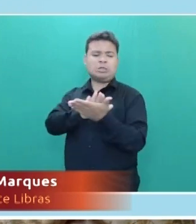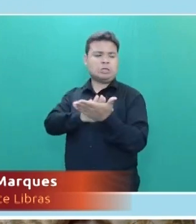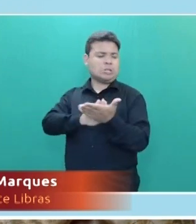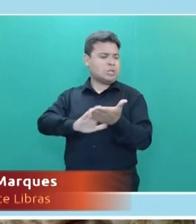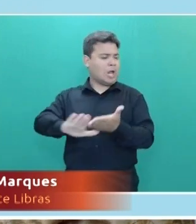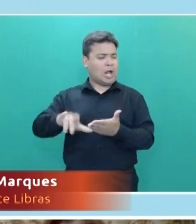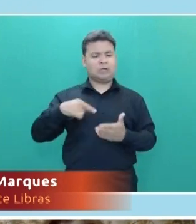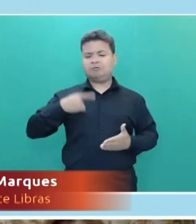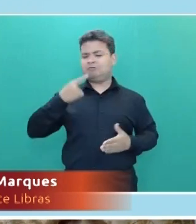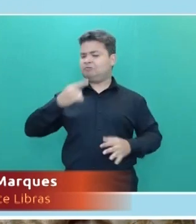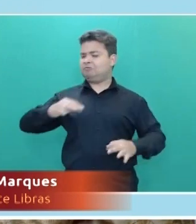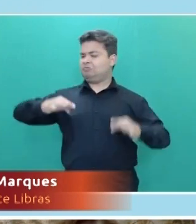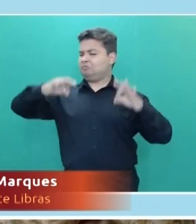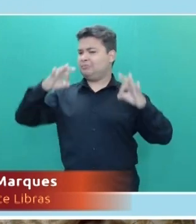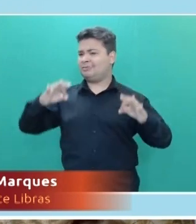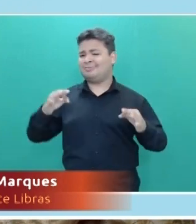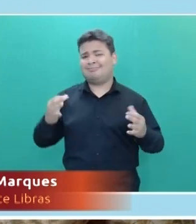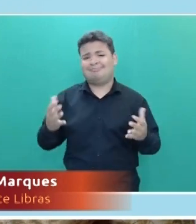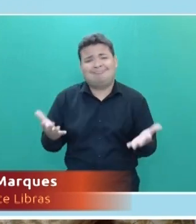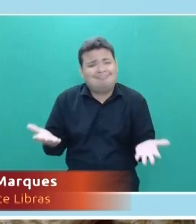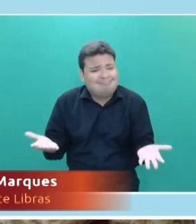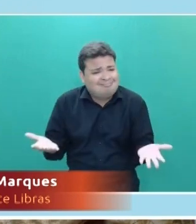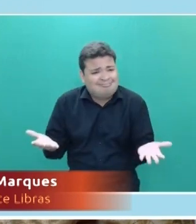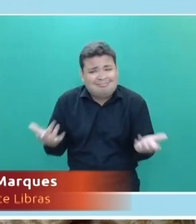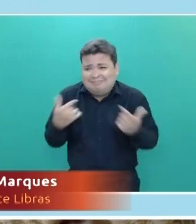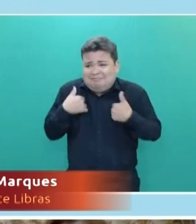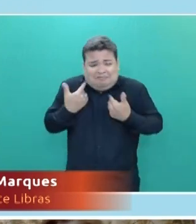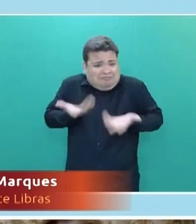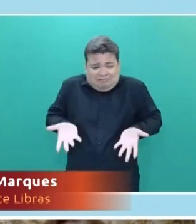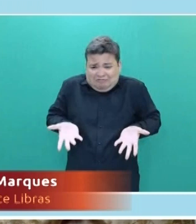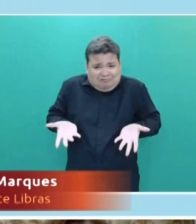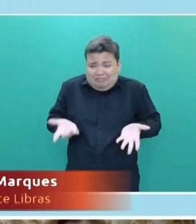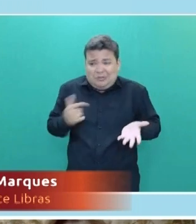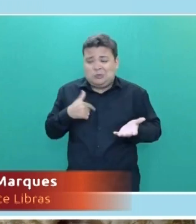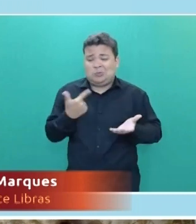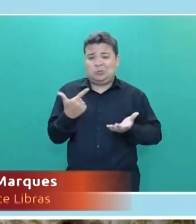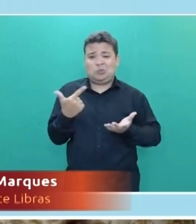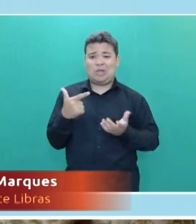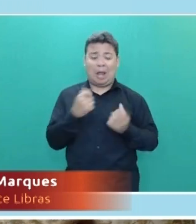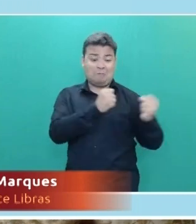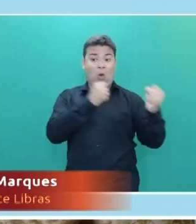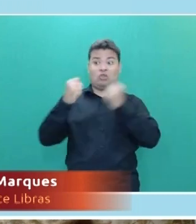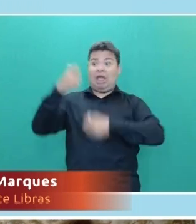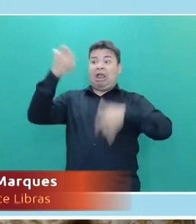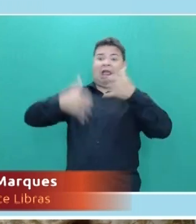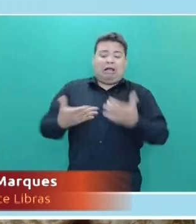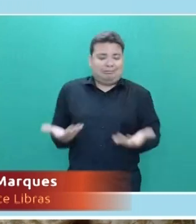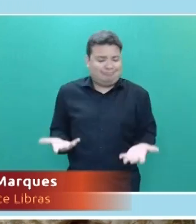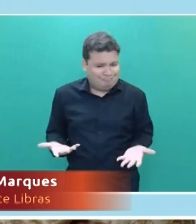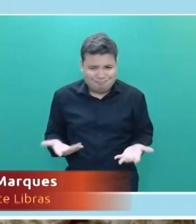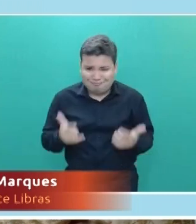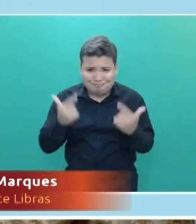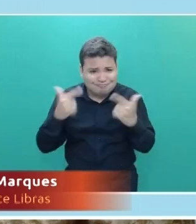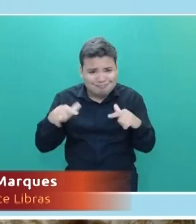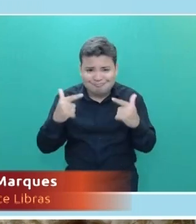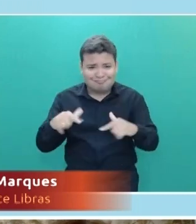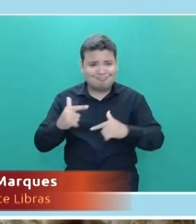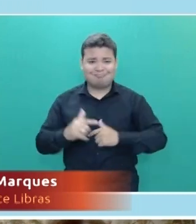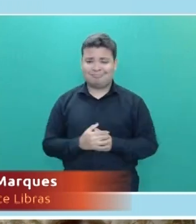Quem me daria, né? Quem me dera eu pudesse falar isso. Não tenho. Mas eu acho que a gente precisa agir com